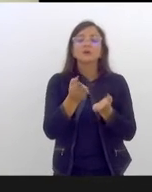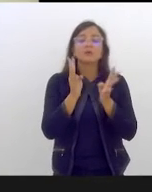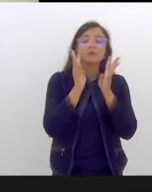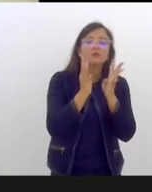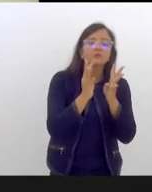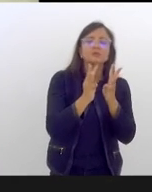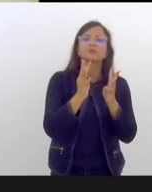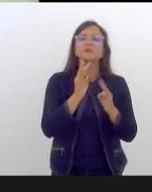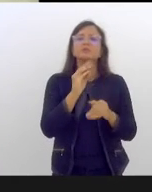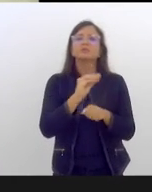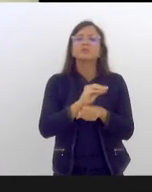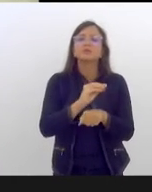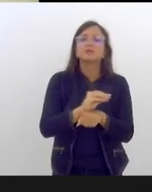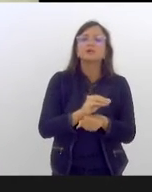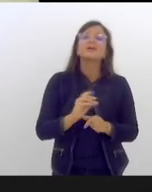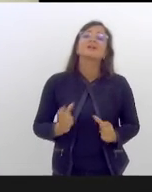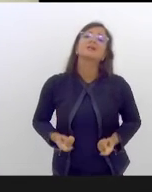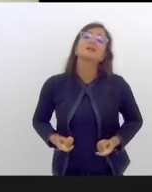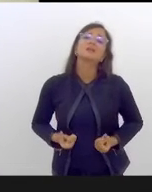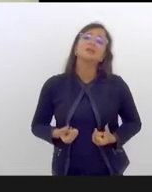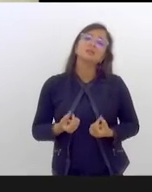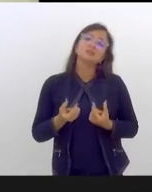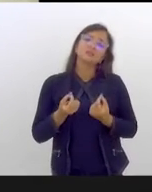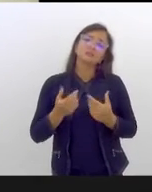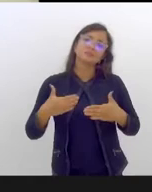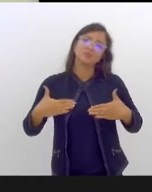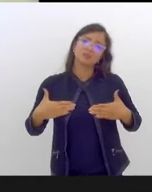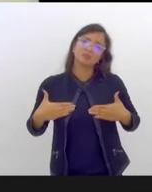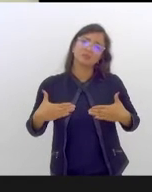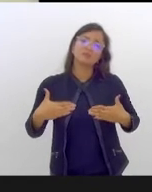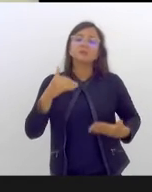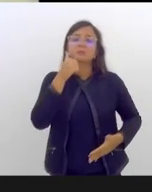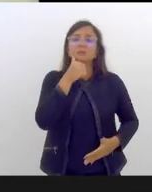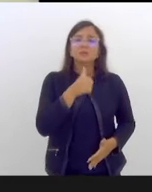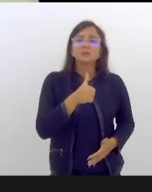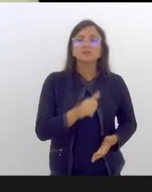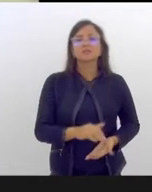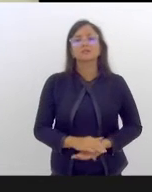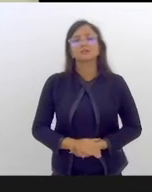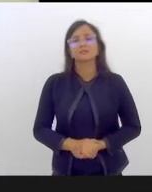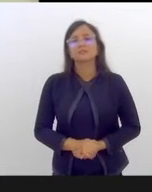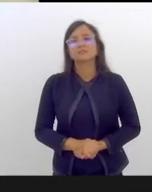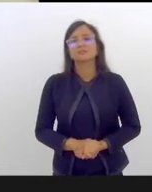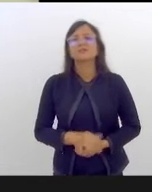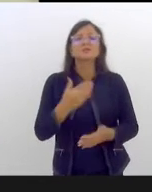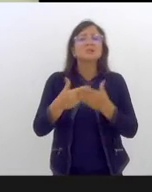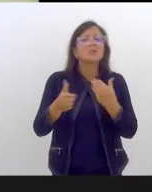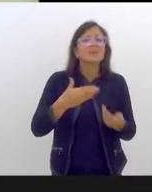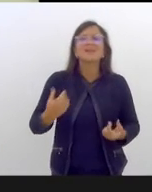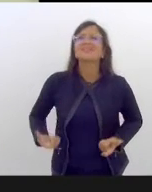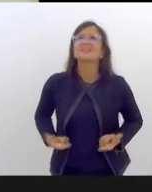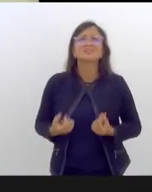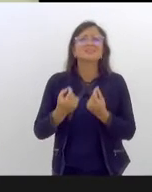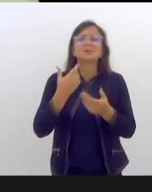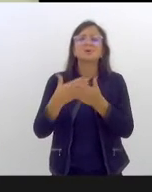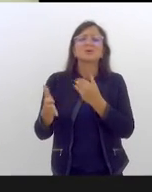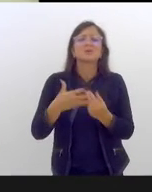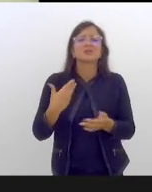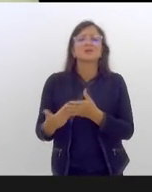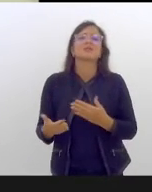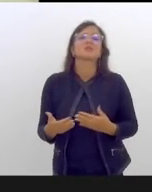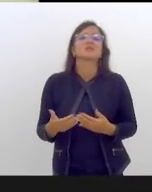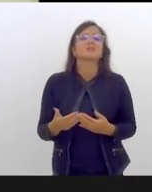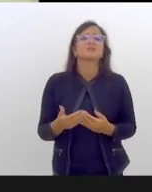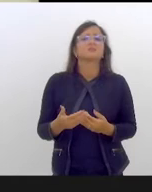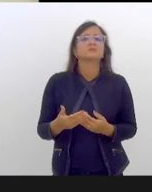para combater o câncer principalmente o câncer de mama da mulher qualquer tipo de câncer que a mulher